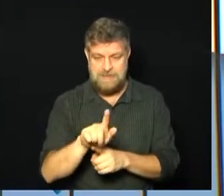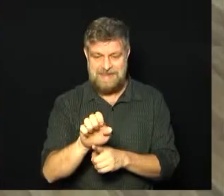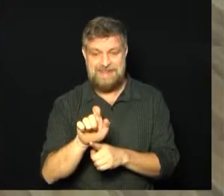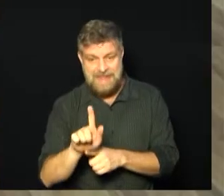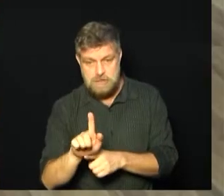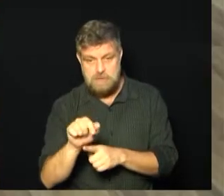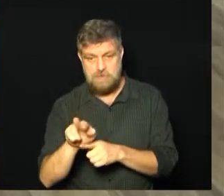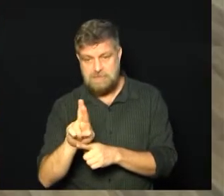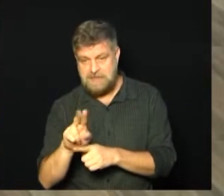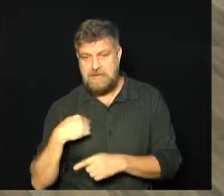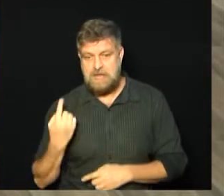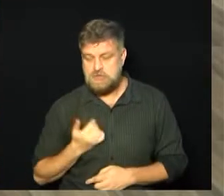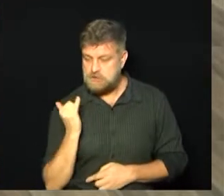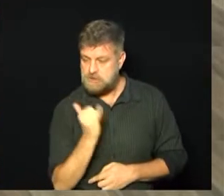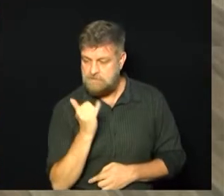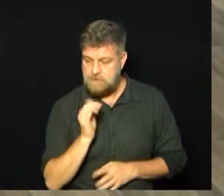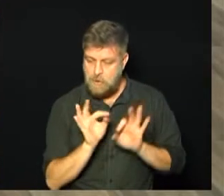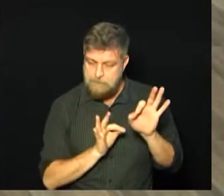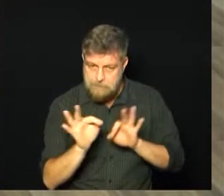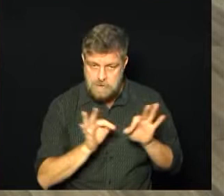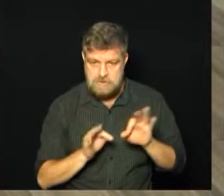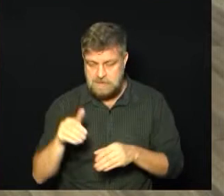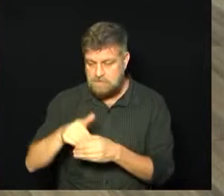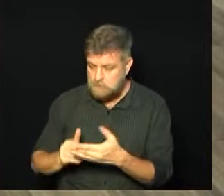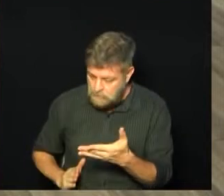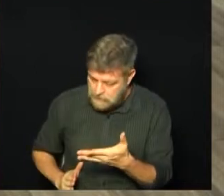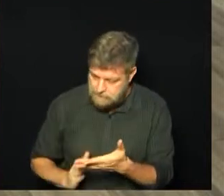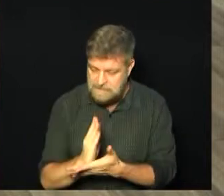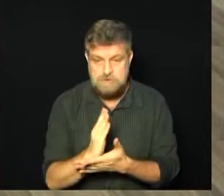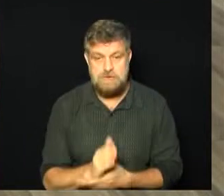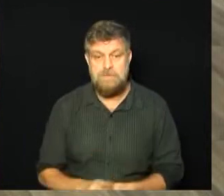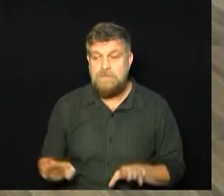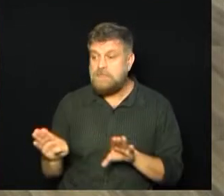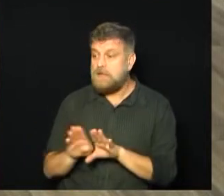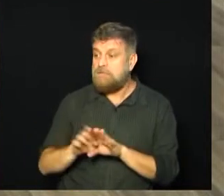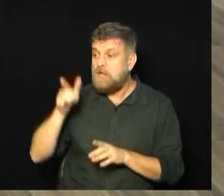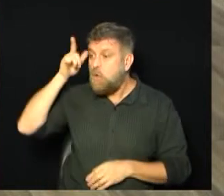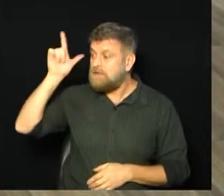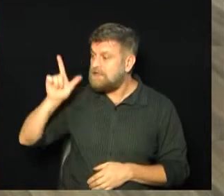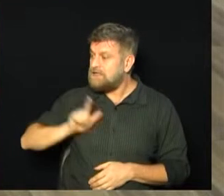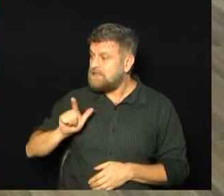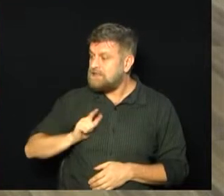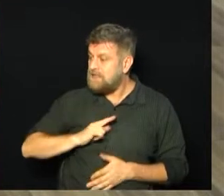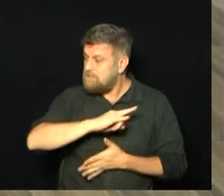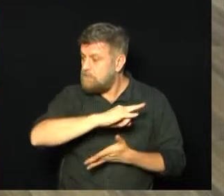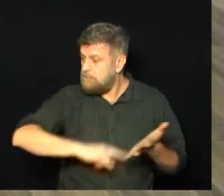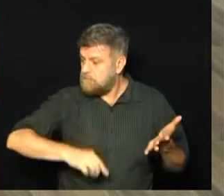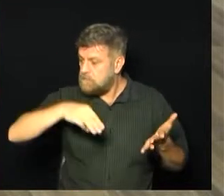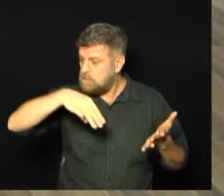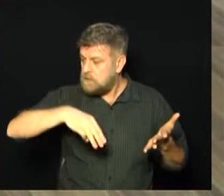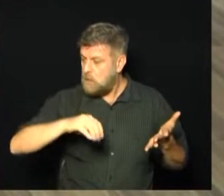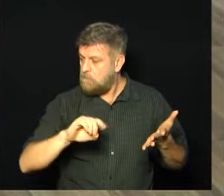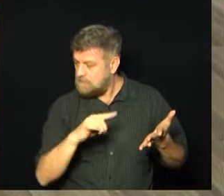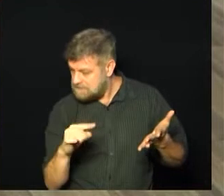www.campinas.sp.leg.br. Mina, a gente falou aí de projetos aprovados em primeira discussão, mas também ontem teve votação de moção aqui na casa.